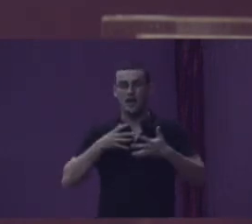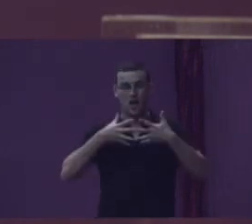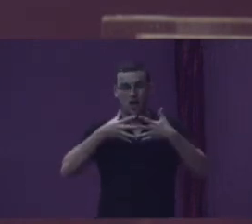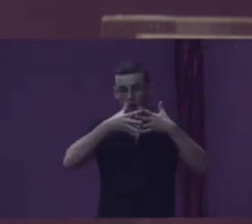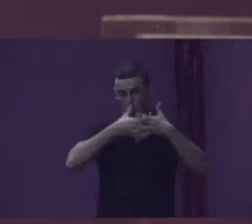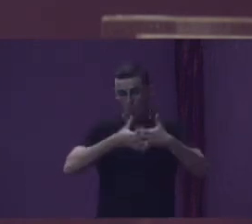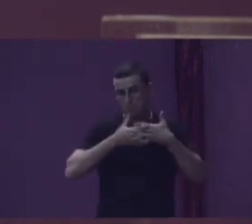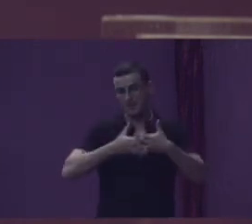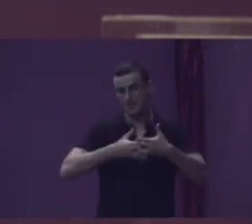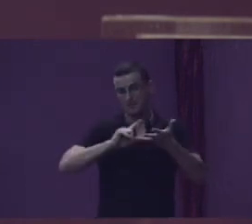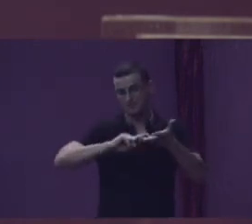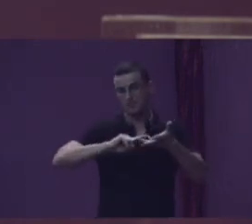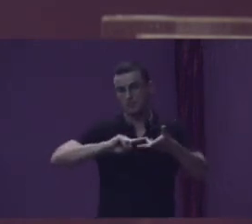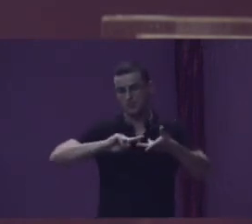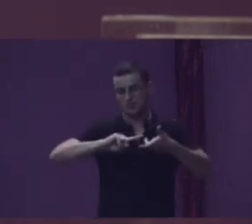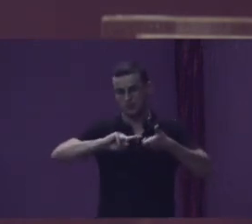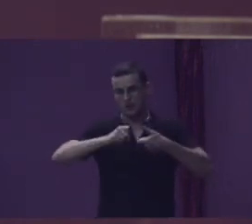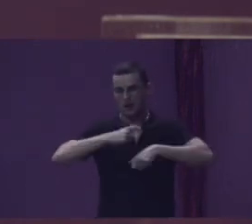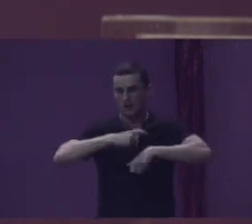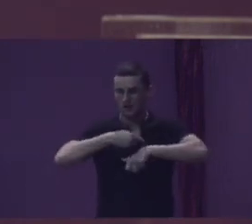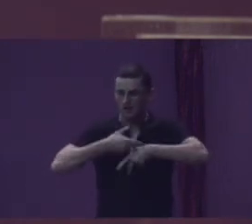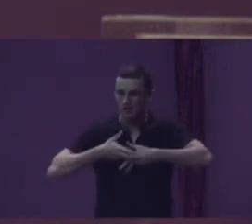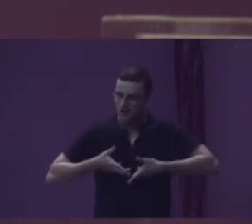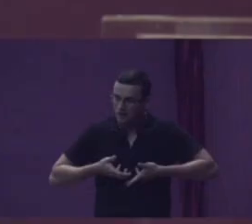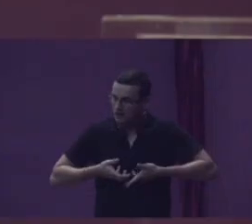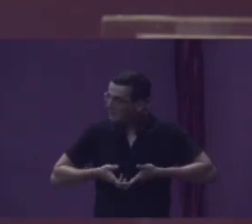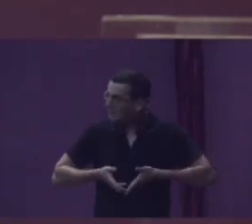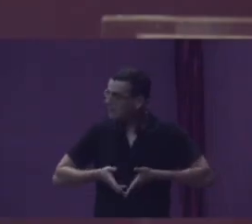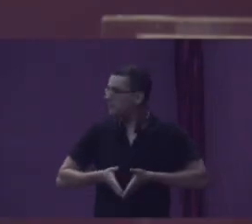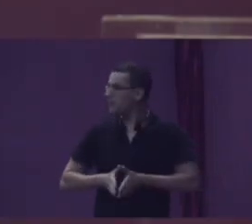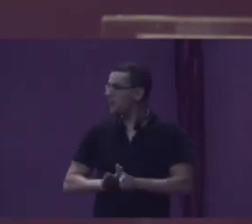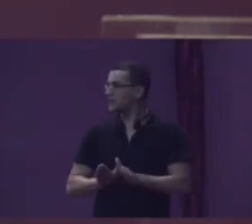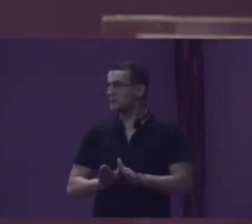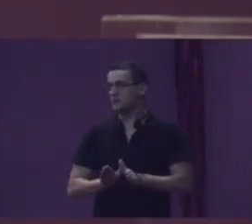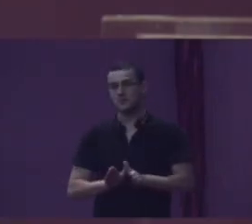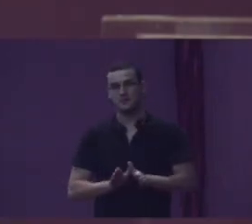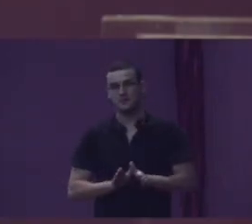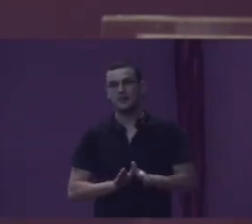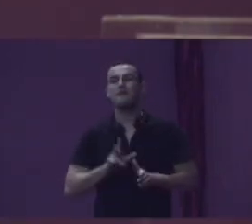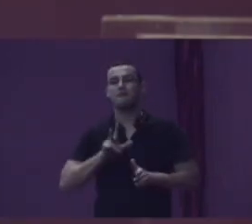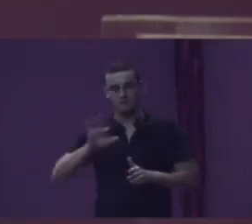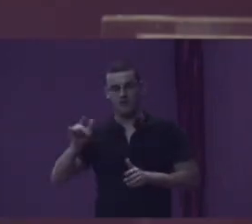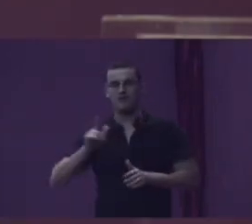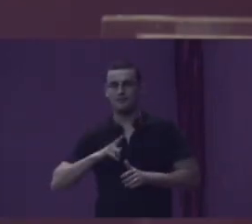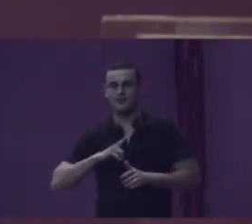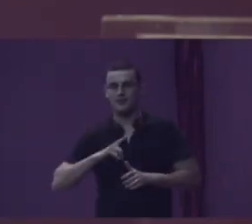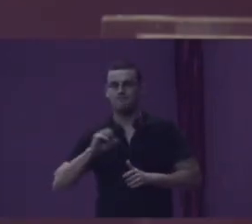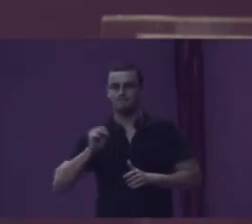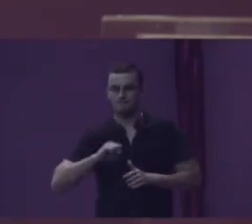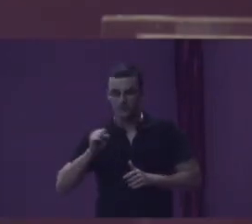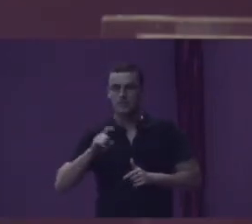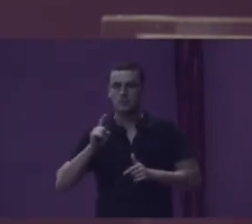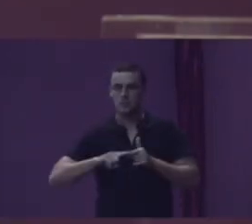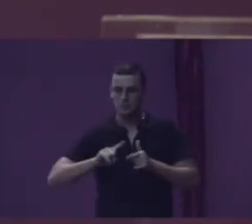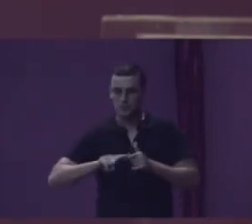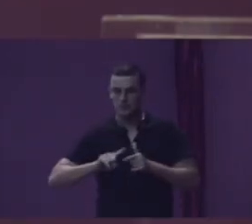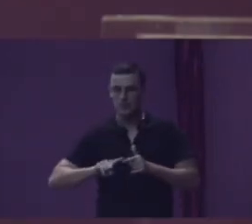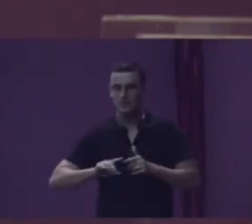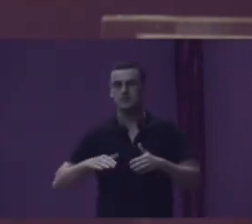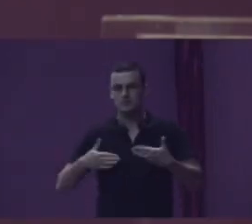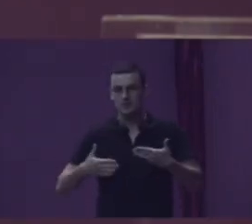ir fazer o processo ao médico. Mas se a bebê tem problemas, vai. Então, é melhor fazer